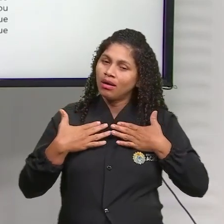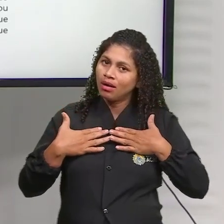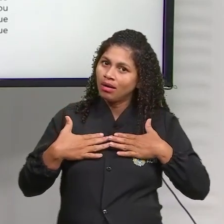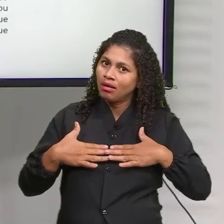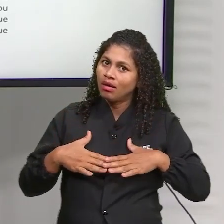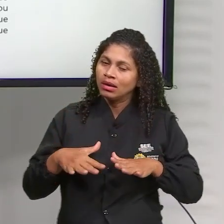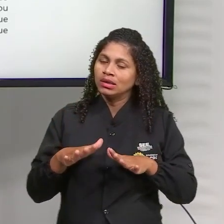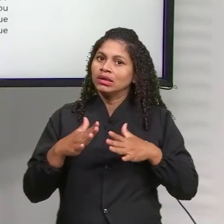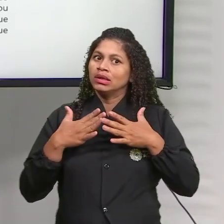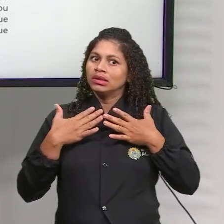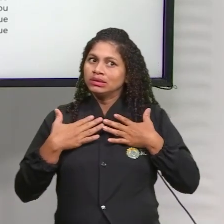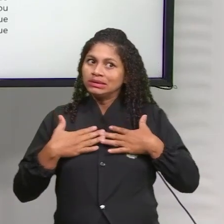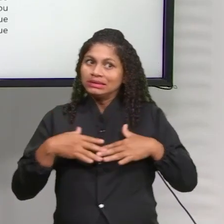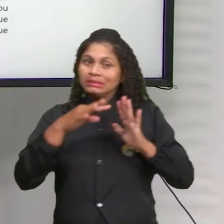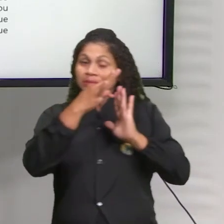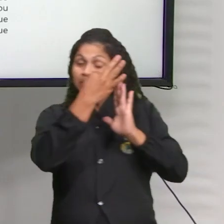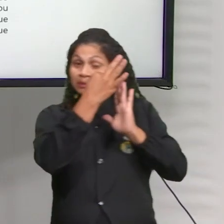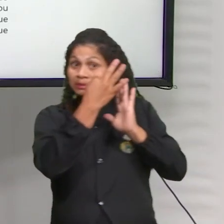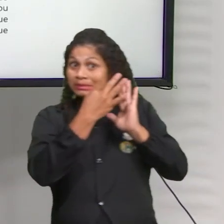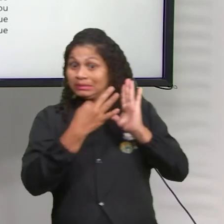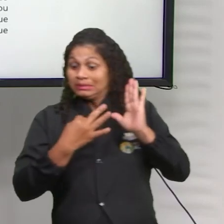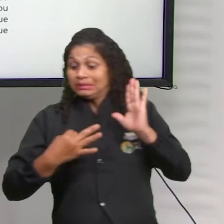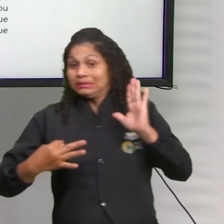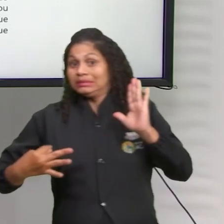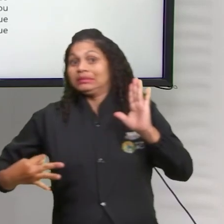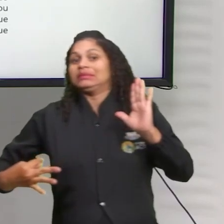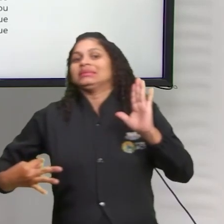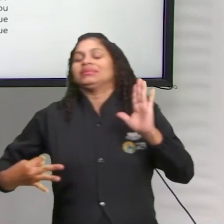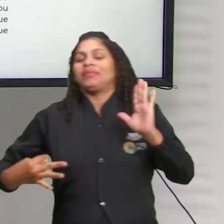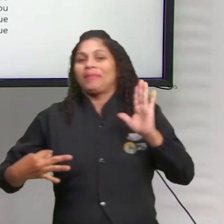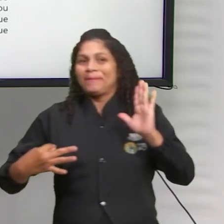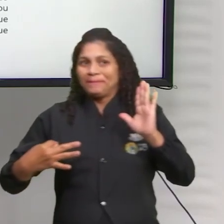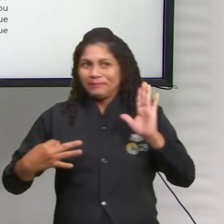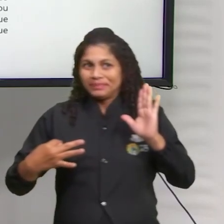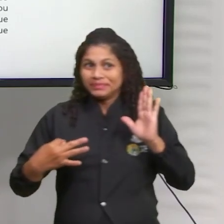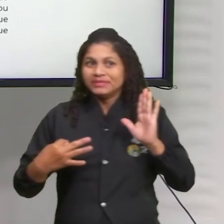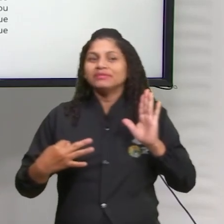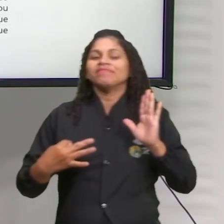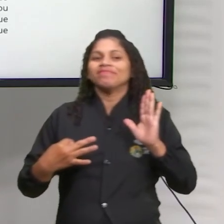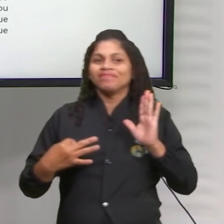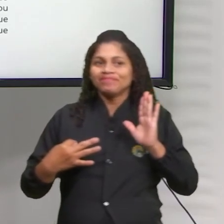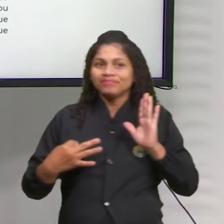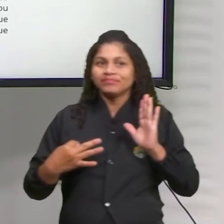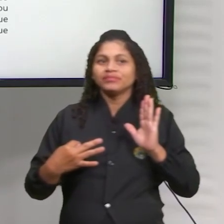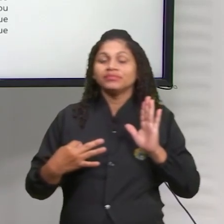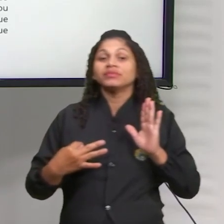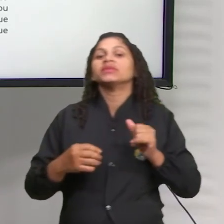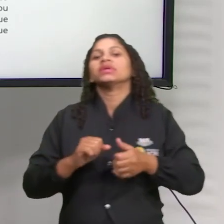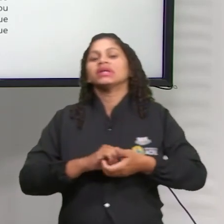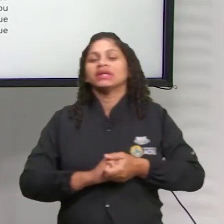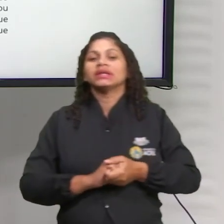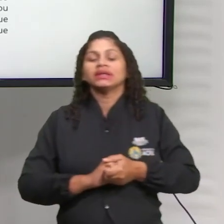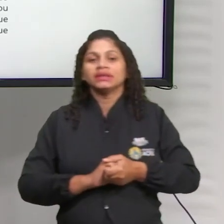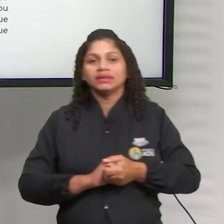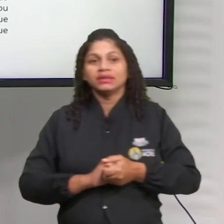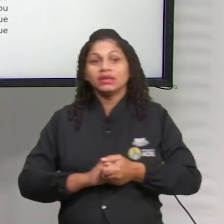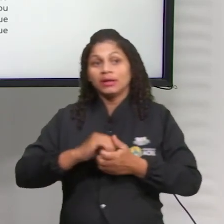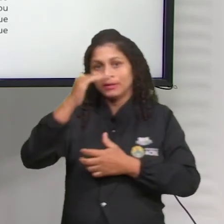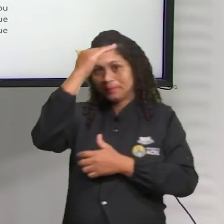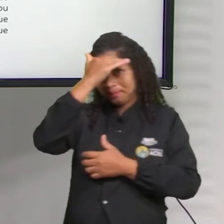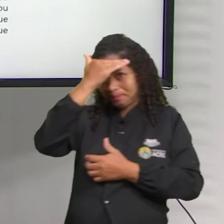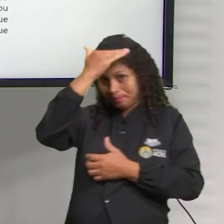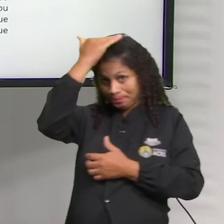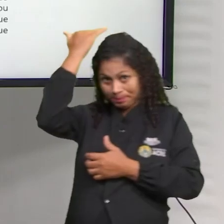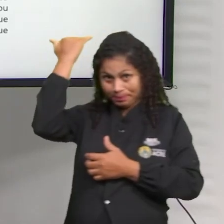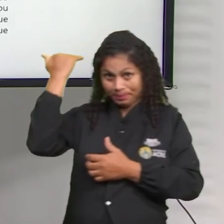assusta, é um texto grande, é um texto complexo. Se a gente olha aqui para a fonte, é da Clarice Lispector, então não vai ser um texto